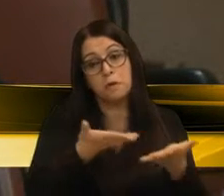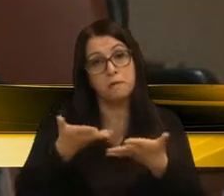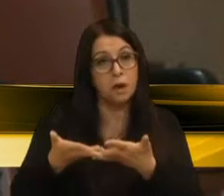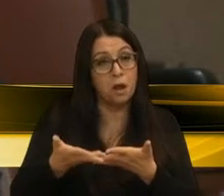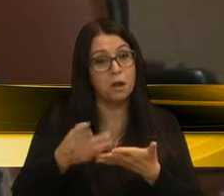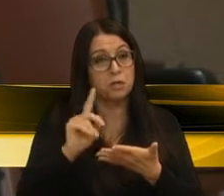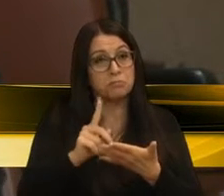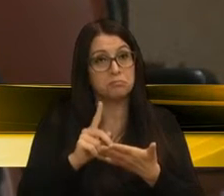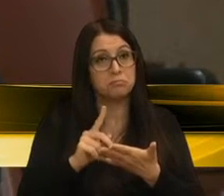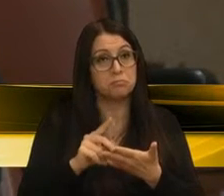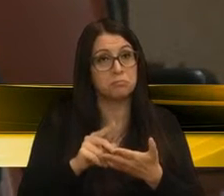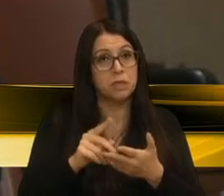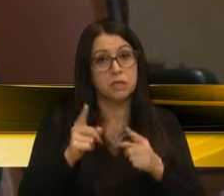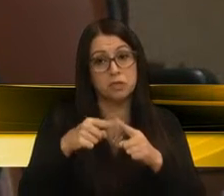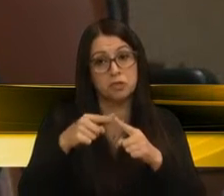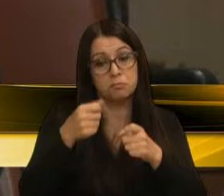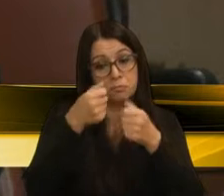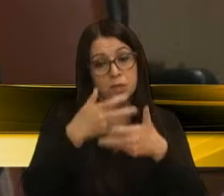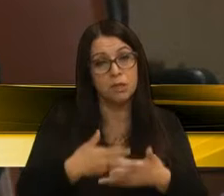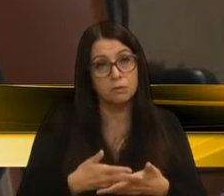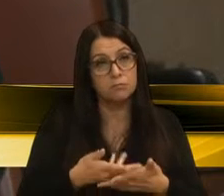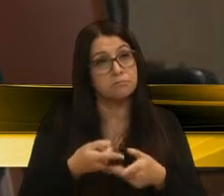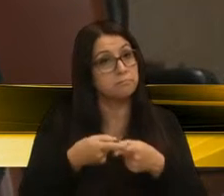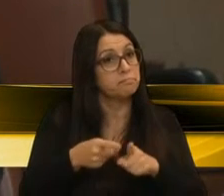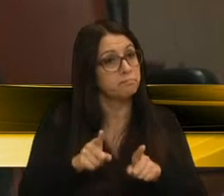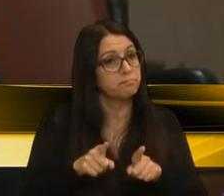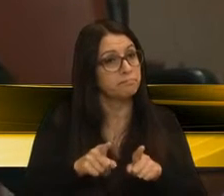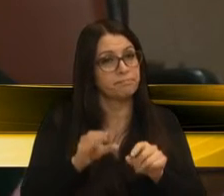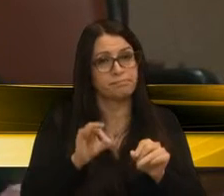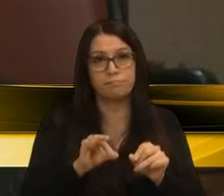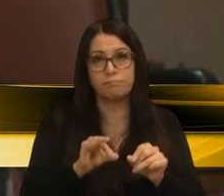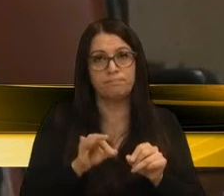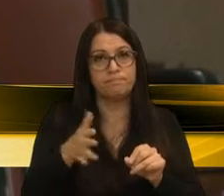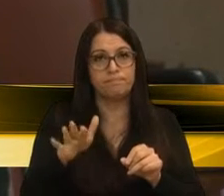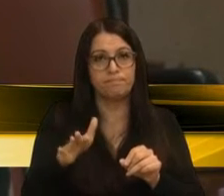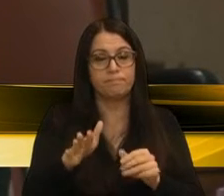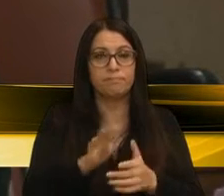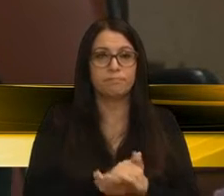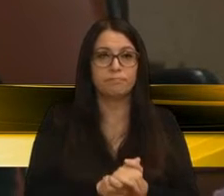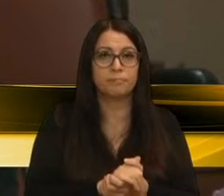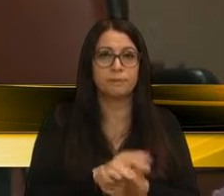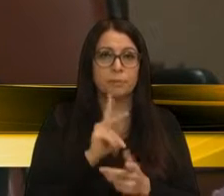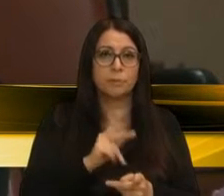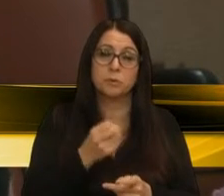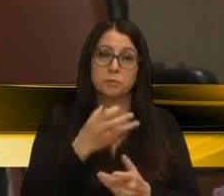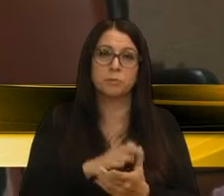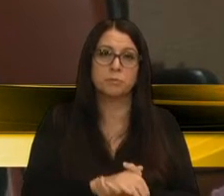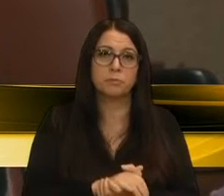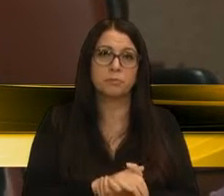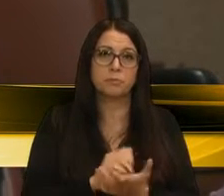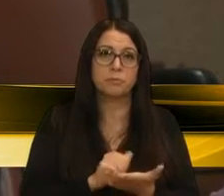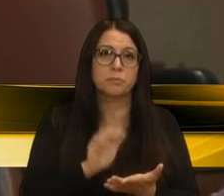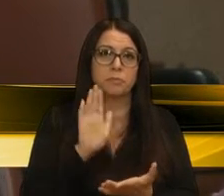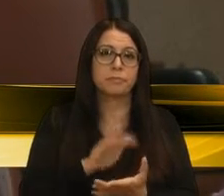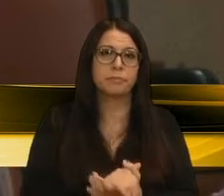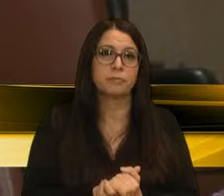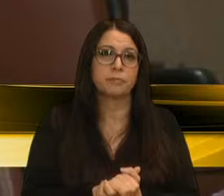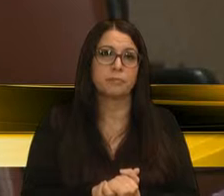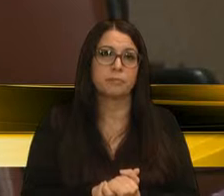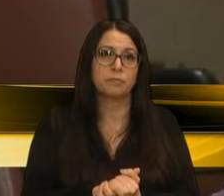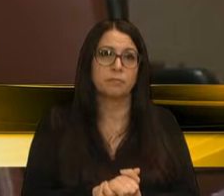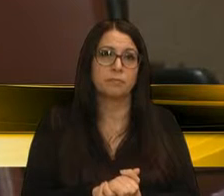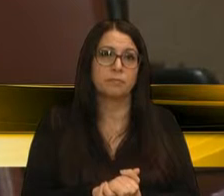vir aqui dar esse tipo de explicações, mas, e tenho certeza que talvez viria uma pessoa de bem, Permite uma pelo menos do parte, que a gente conhece